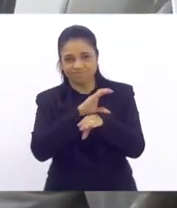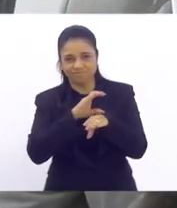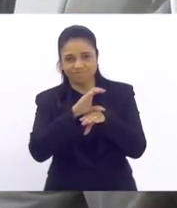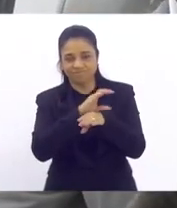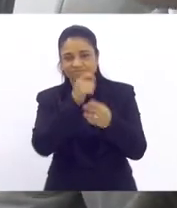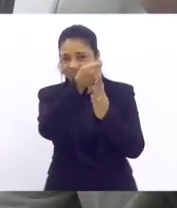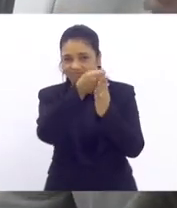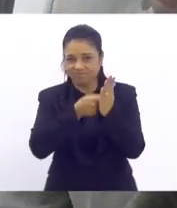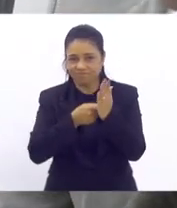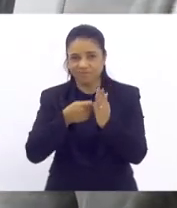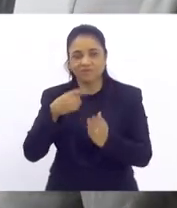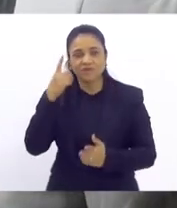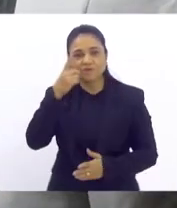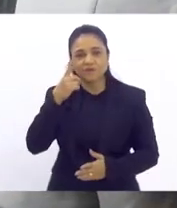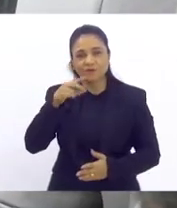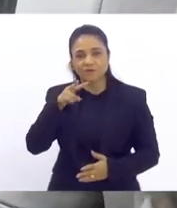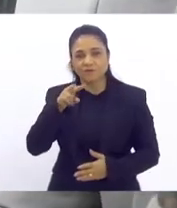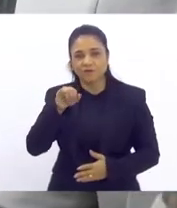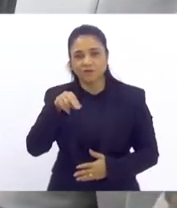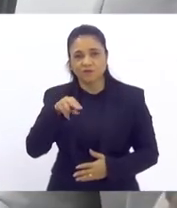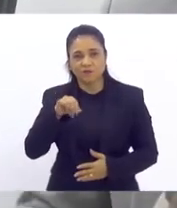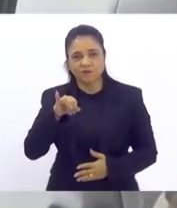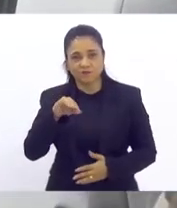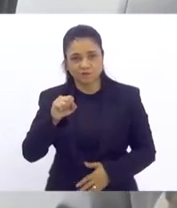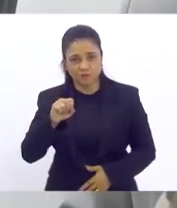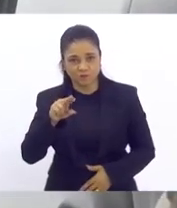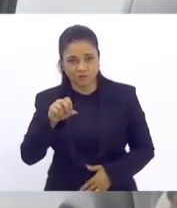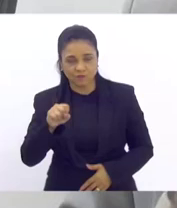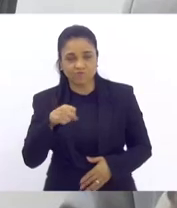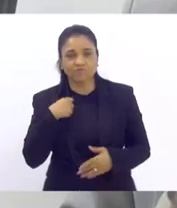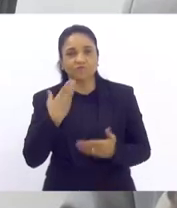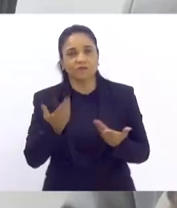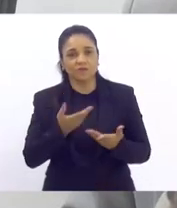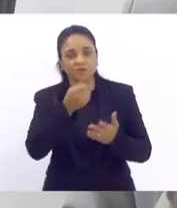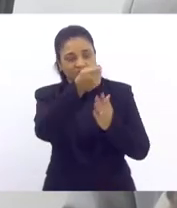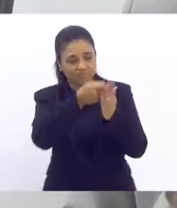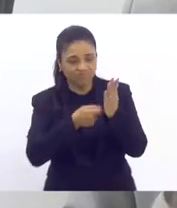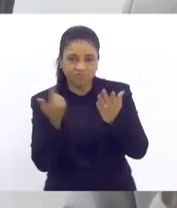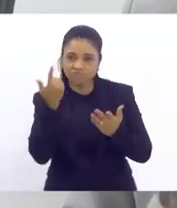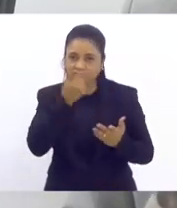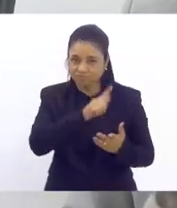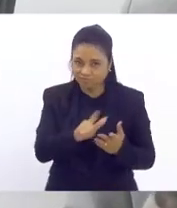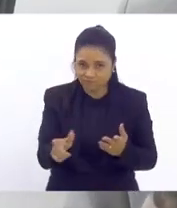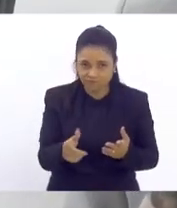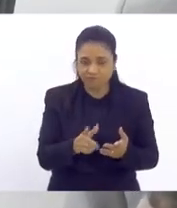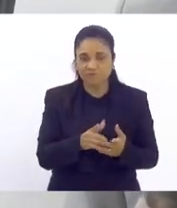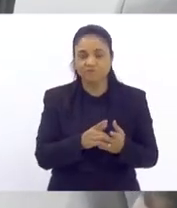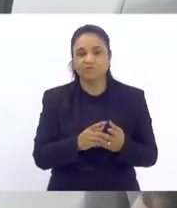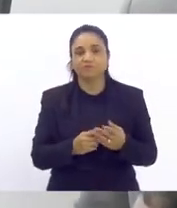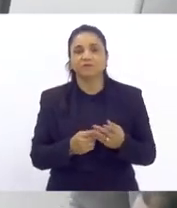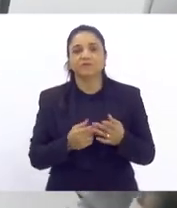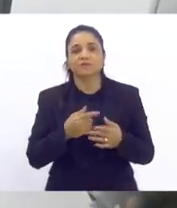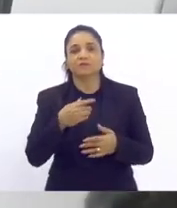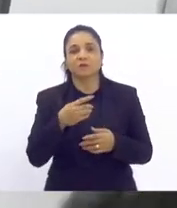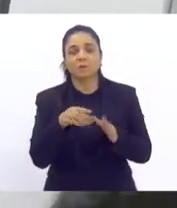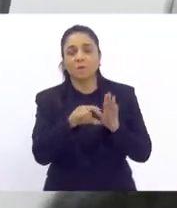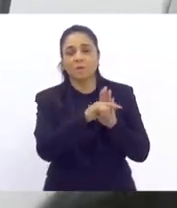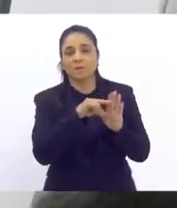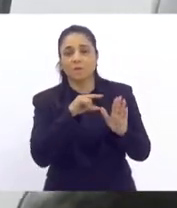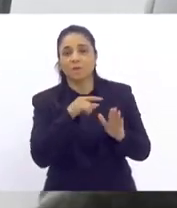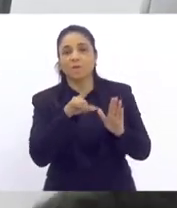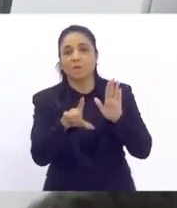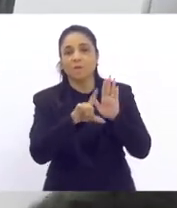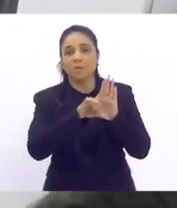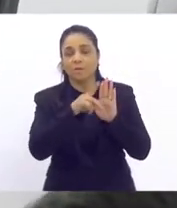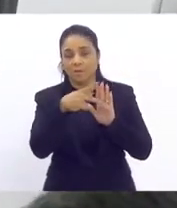Deputado Vinícius cozzolino a quem eu designo relator do vencido passou 43 da pauta o